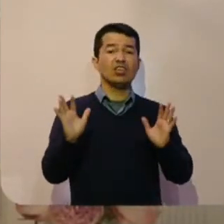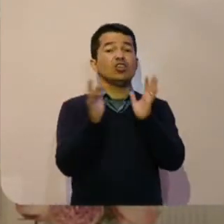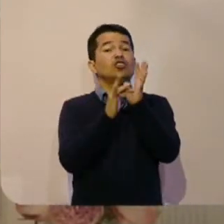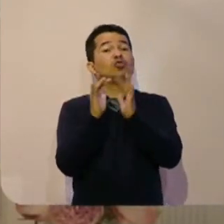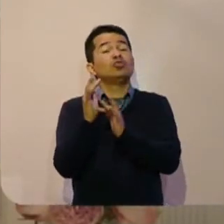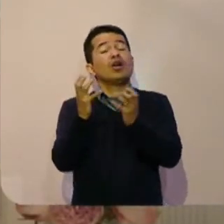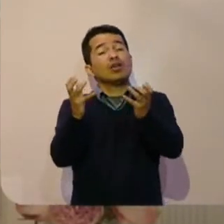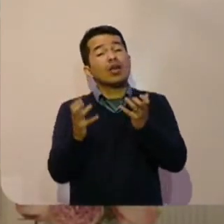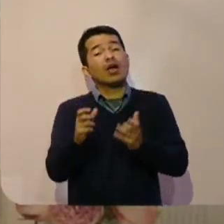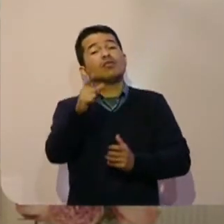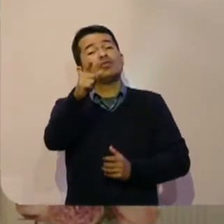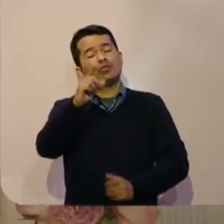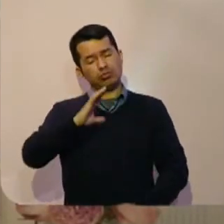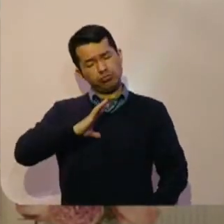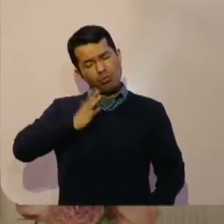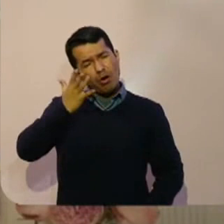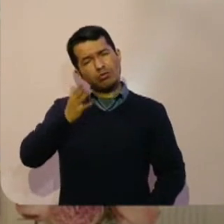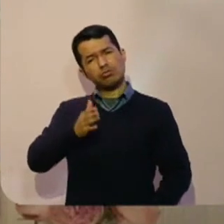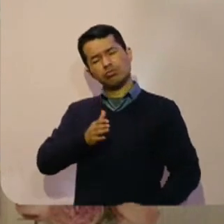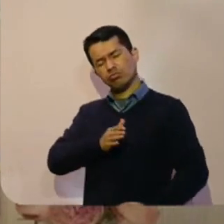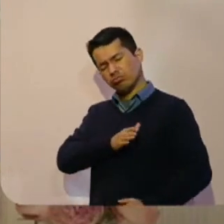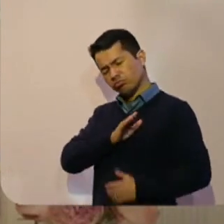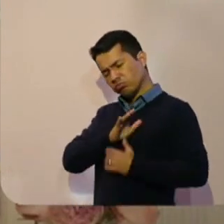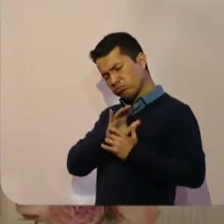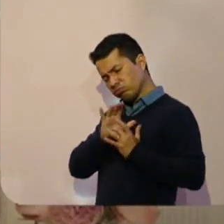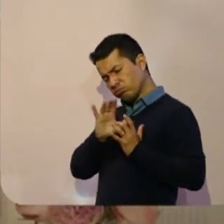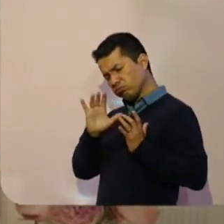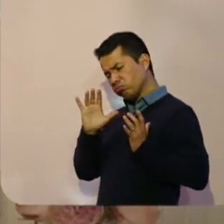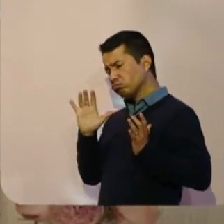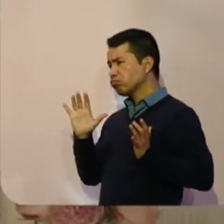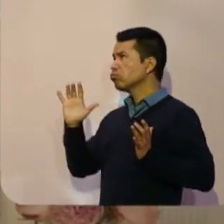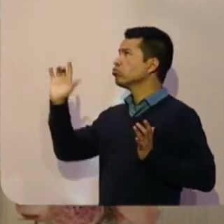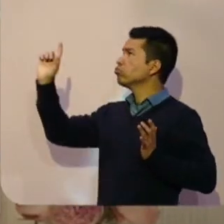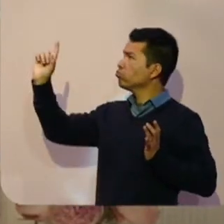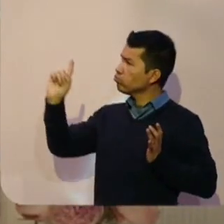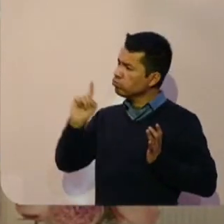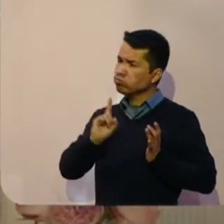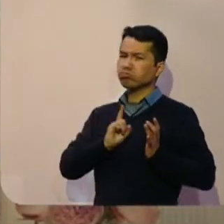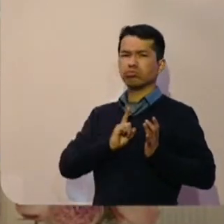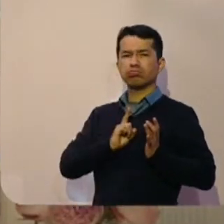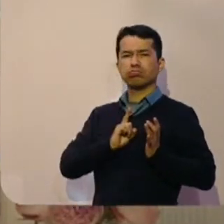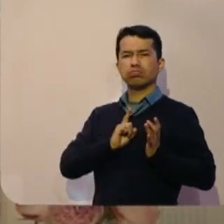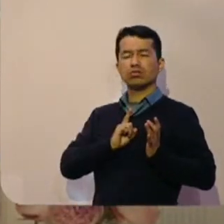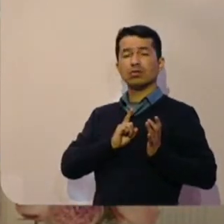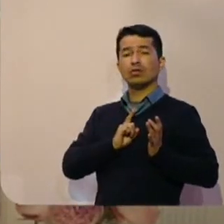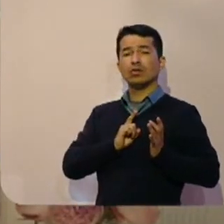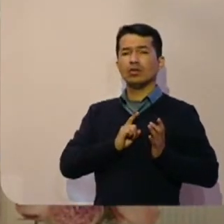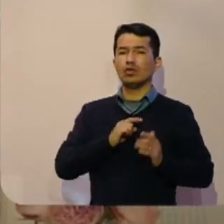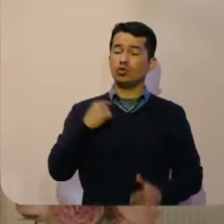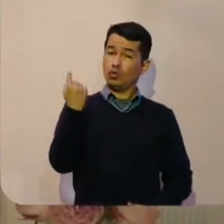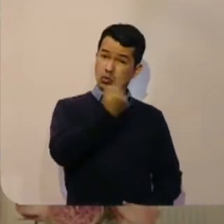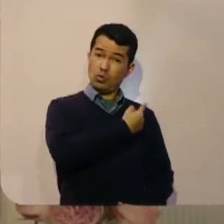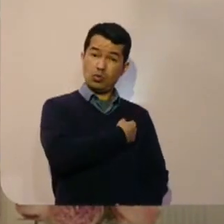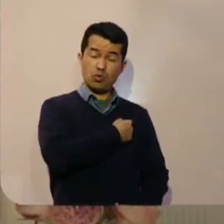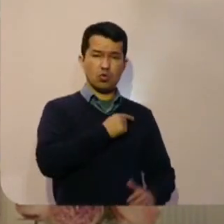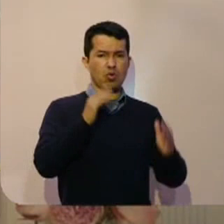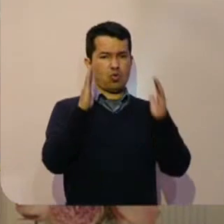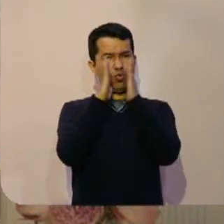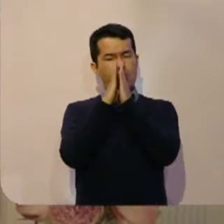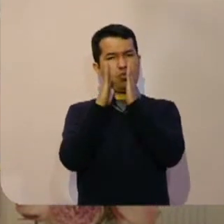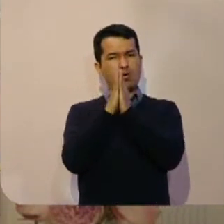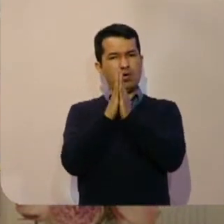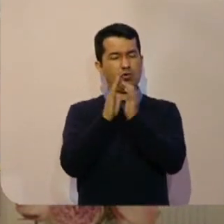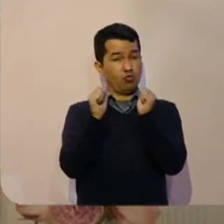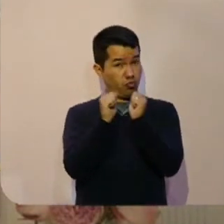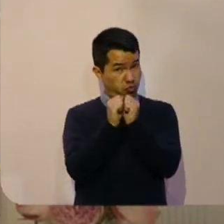para entrar. Então o que a gente vai fazer? A gente vai orar junto daqui a pouquinho por isso. Mas eu gostaria de acompanhar você nessa jornada.